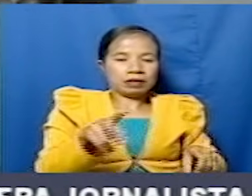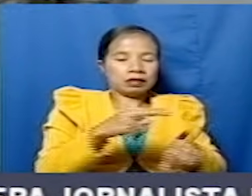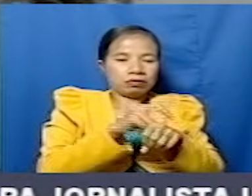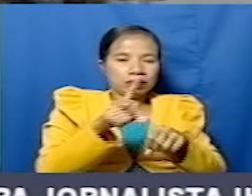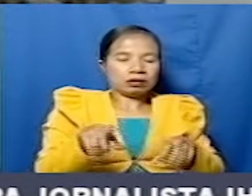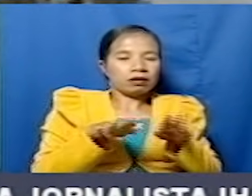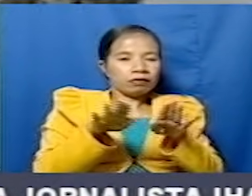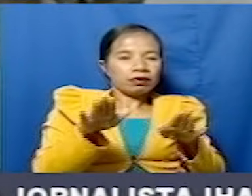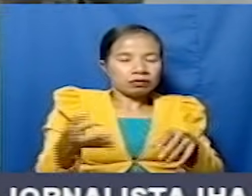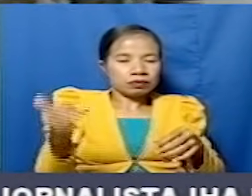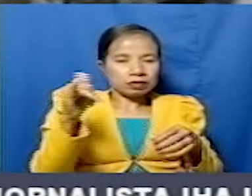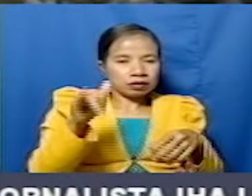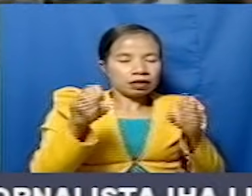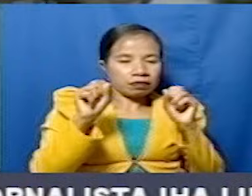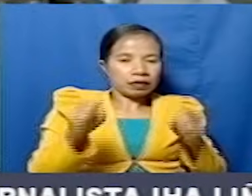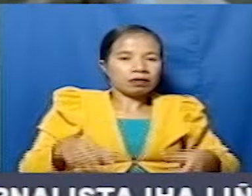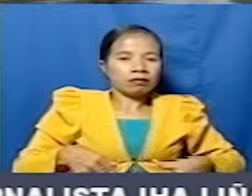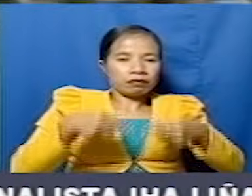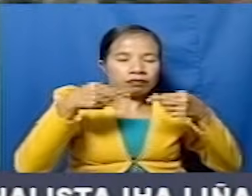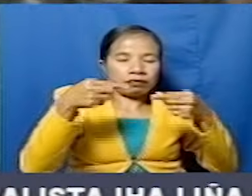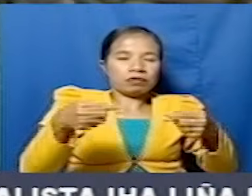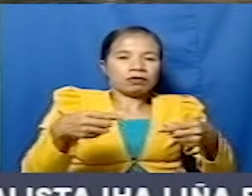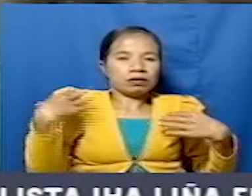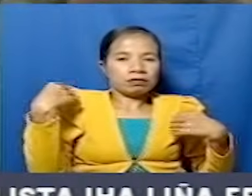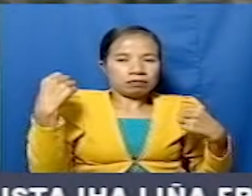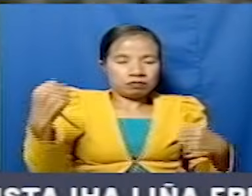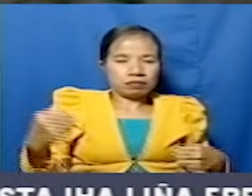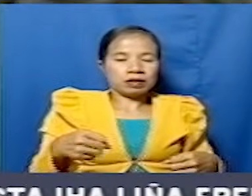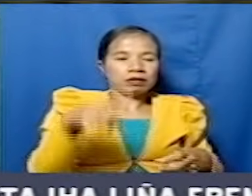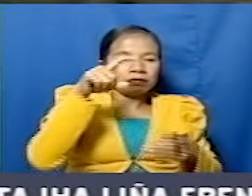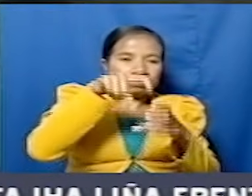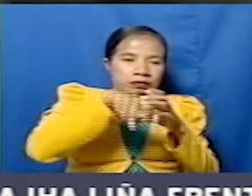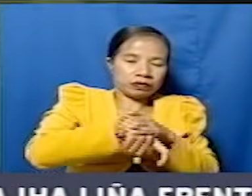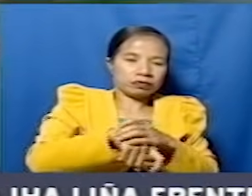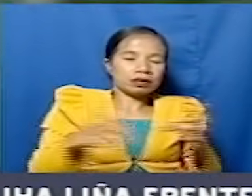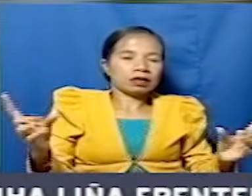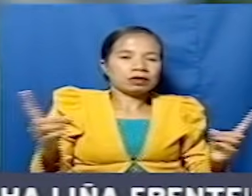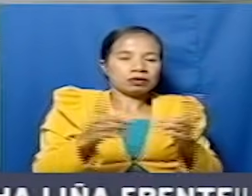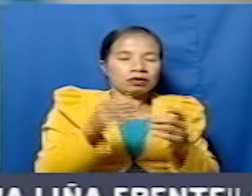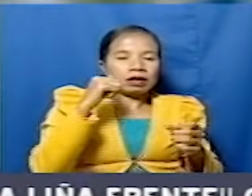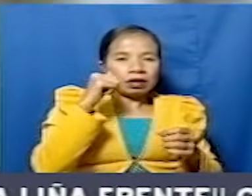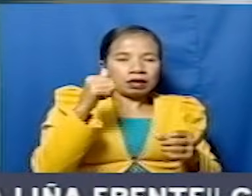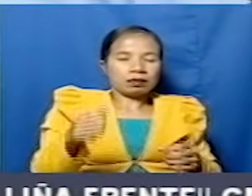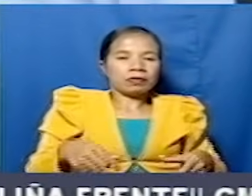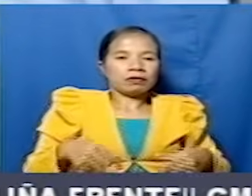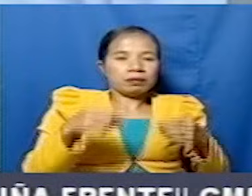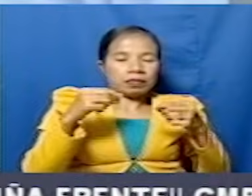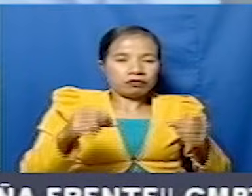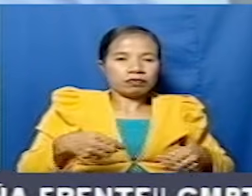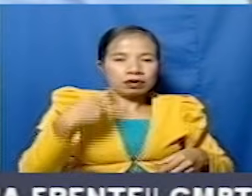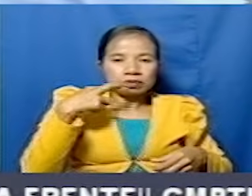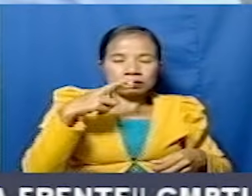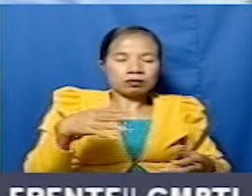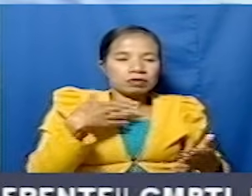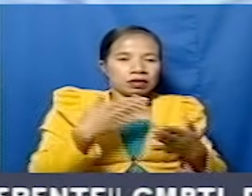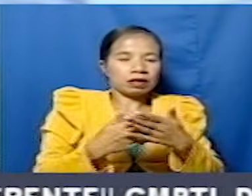nunemos hafa anunsira atunebe le fo beran nune perfurasaun nebe maka se acontece e aban bele fo resultado diak